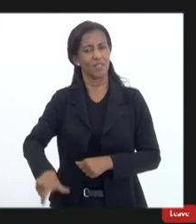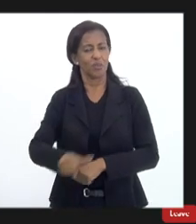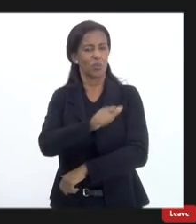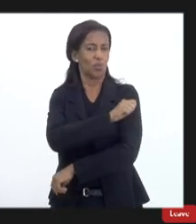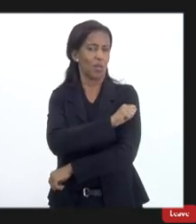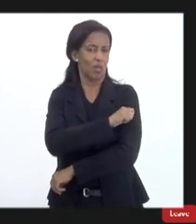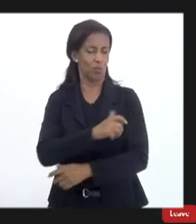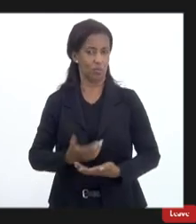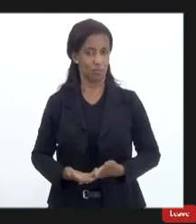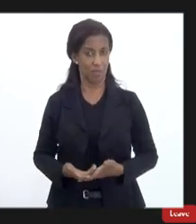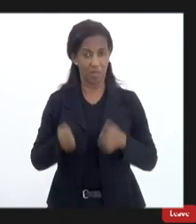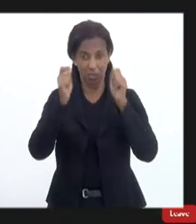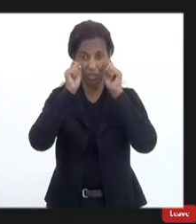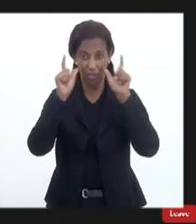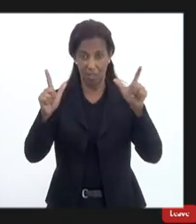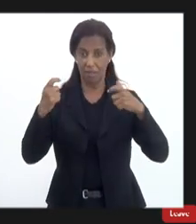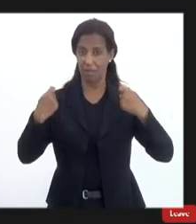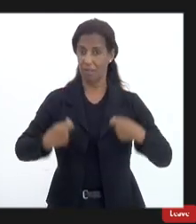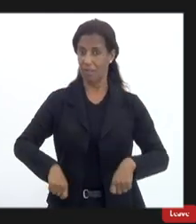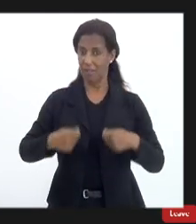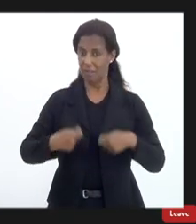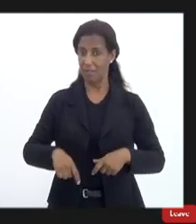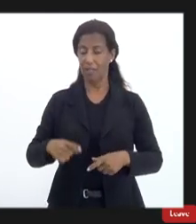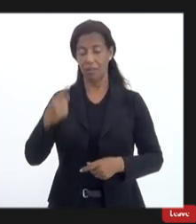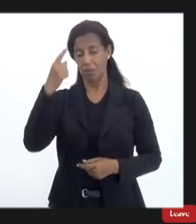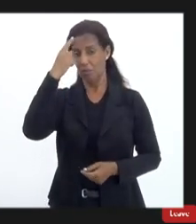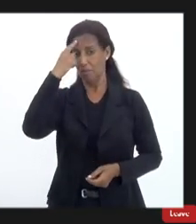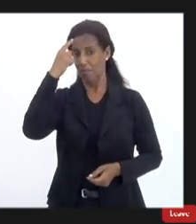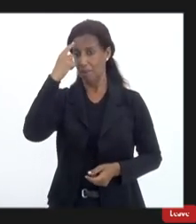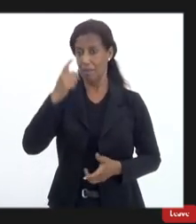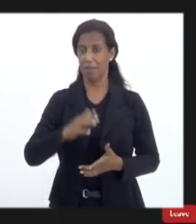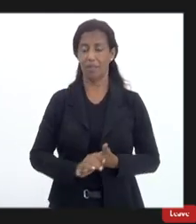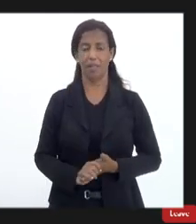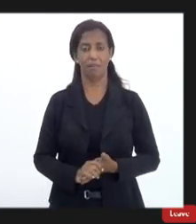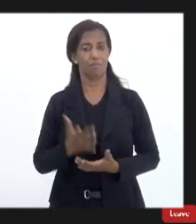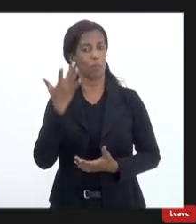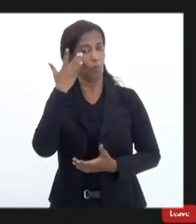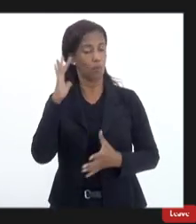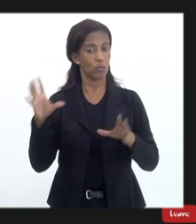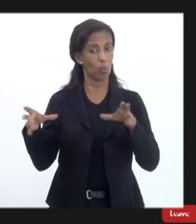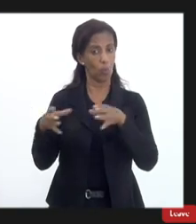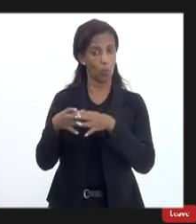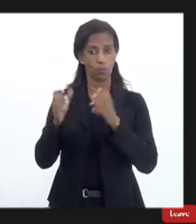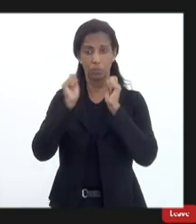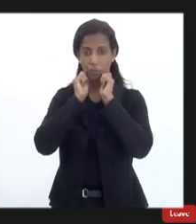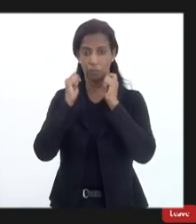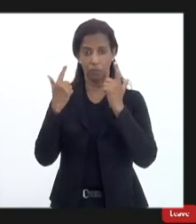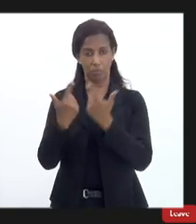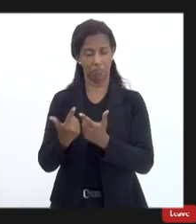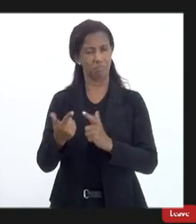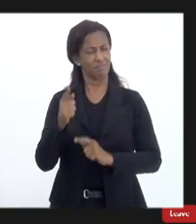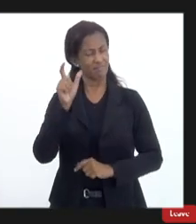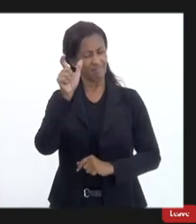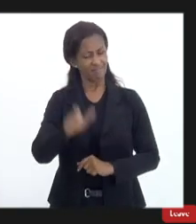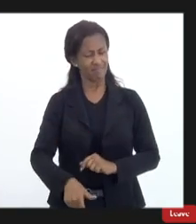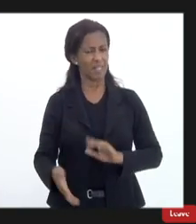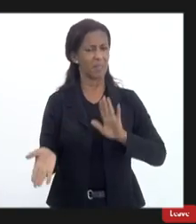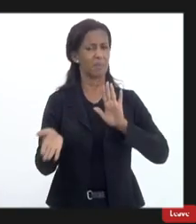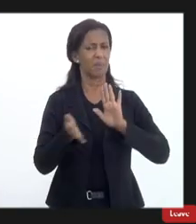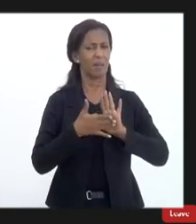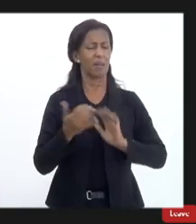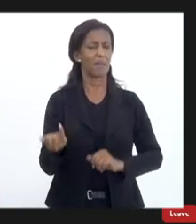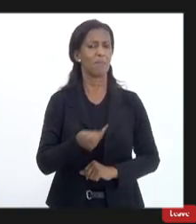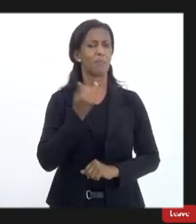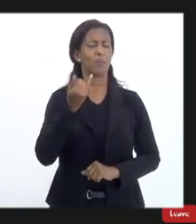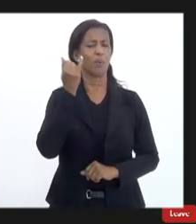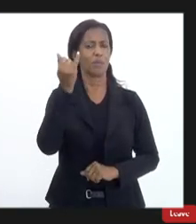Então, a gente alerta da necessidade, talvez, de se repensar. Né? E aí eu acho que a Comissão de Educação da Leste, pelo seu papel sempre propositivo e